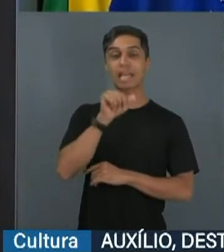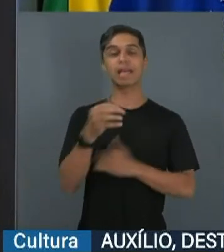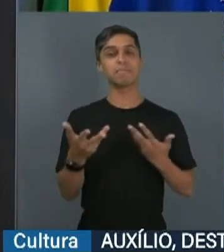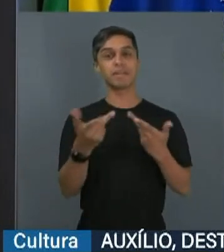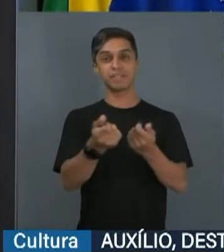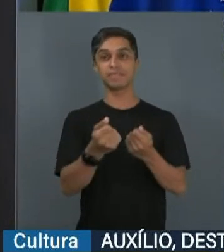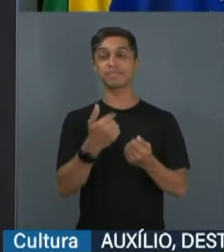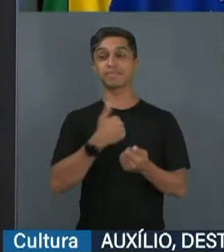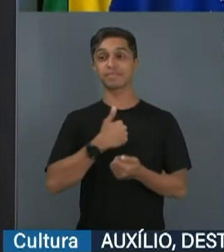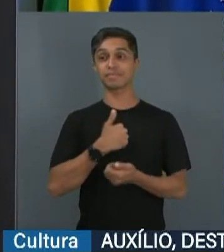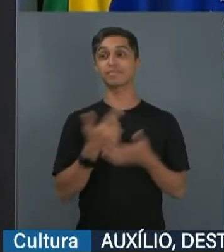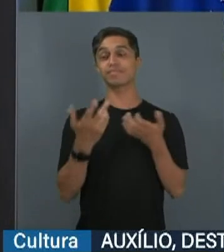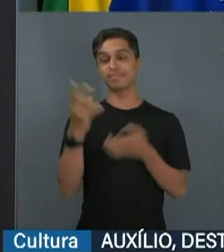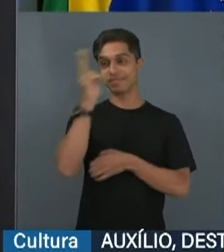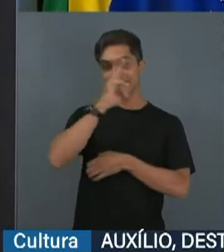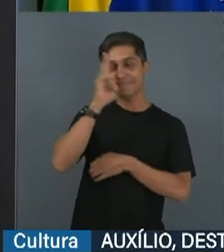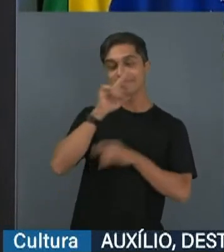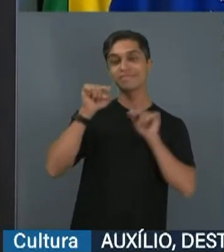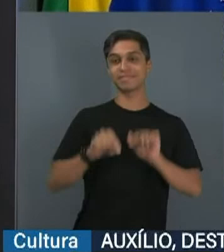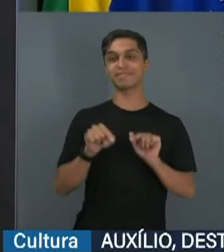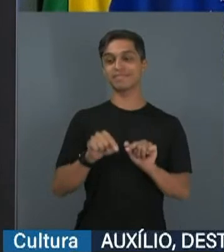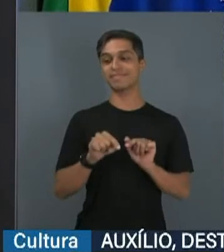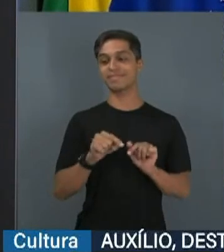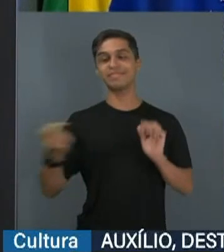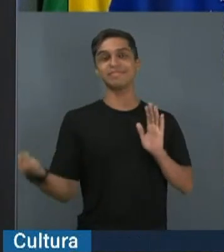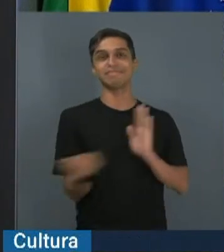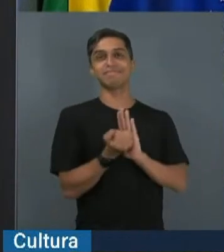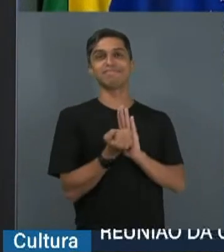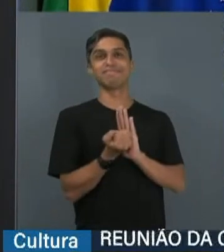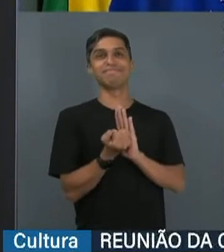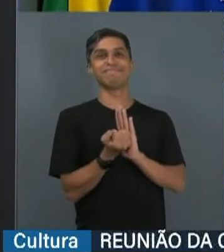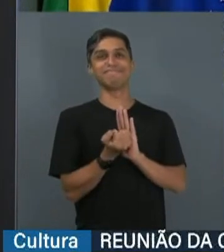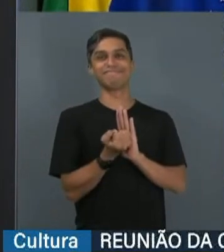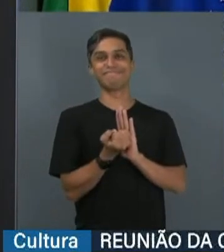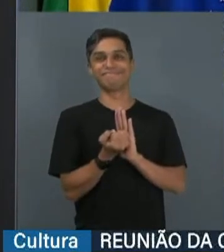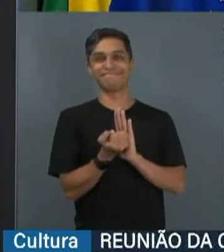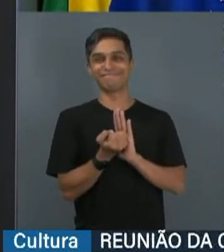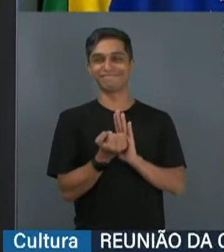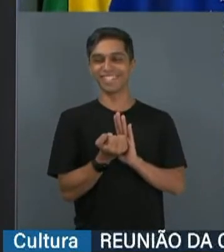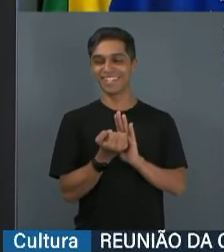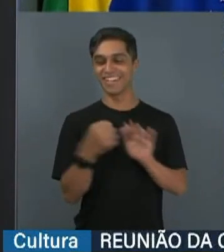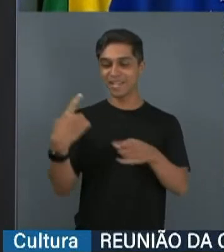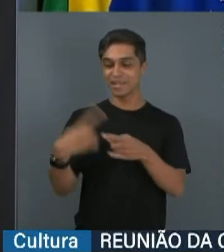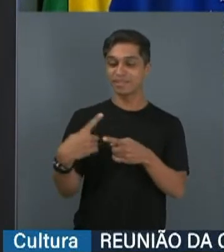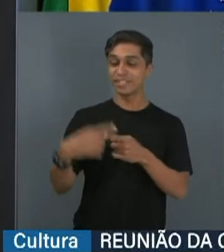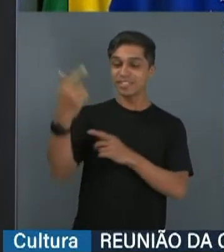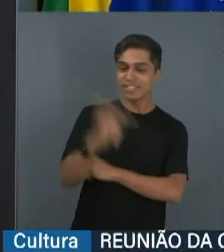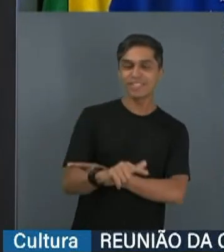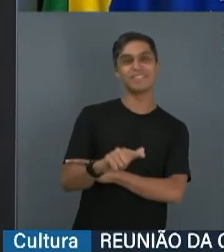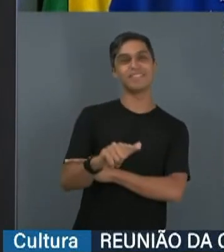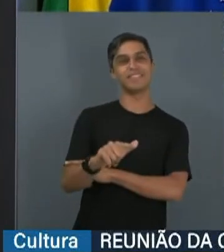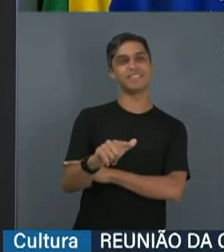quero lembrar aqui de momentos marcantes, porque, mais uma vez,